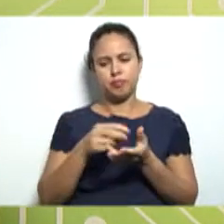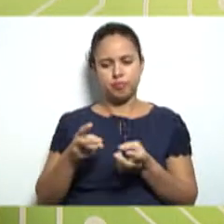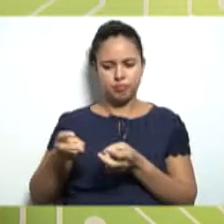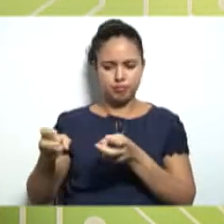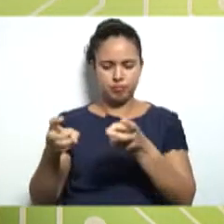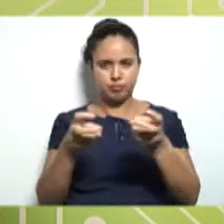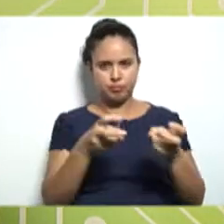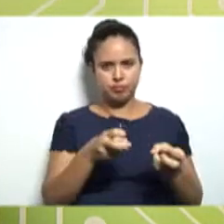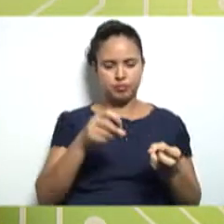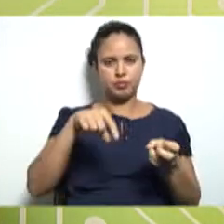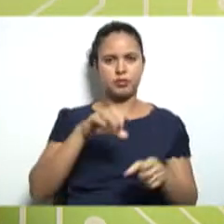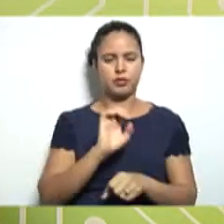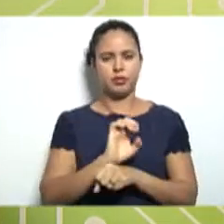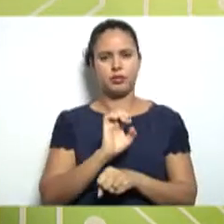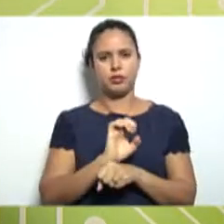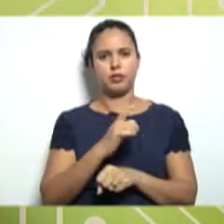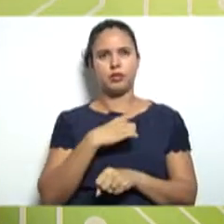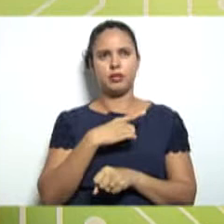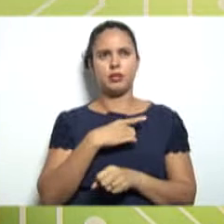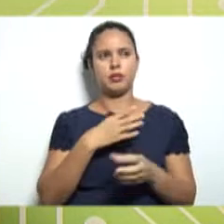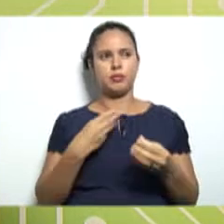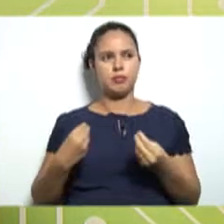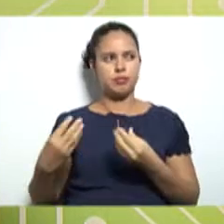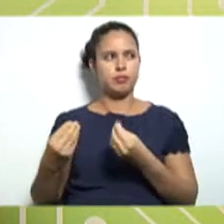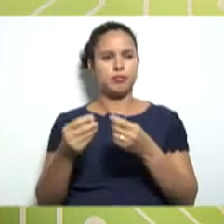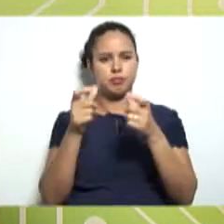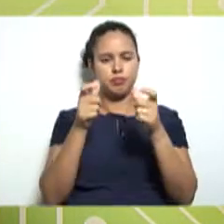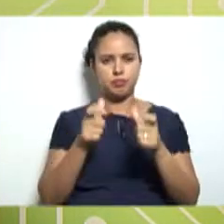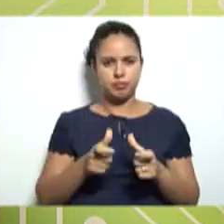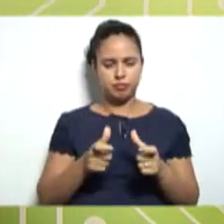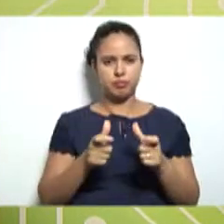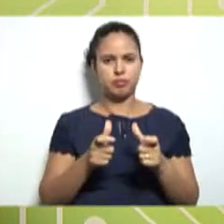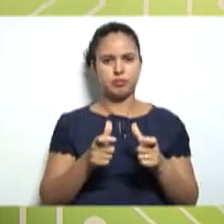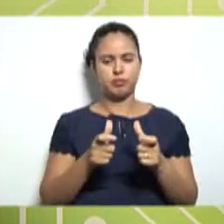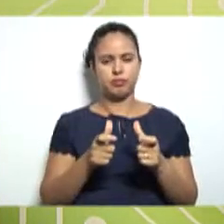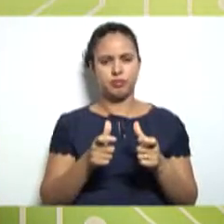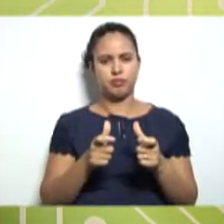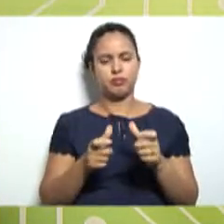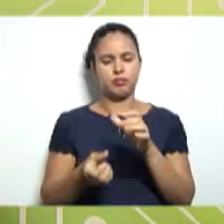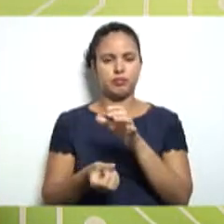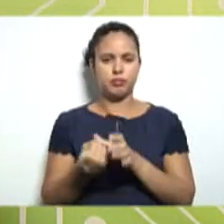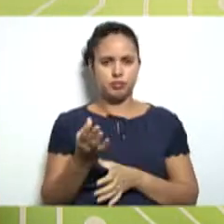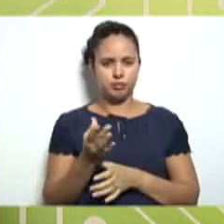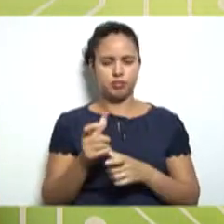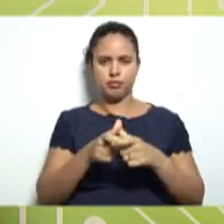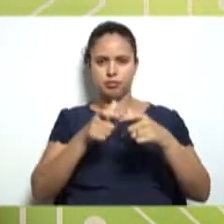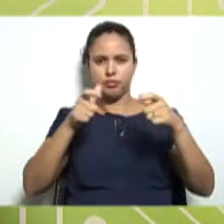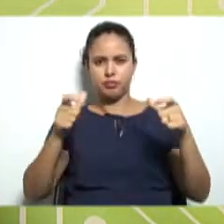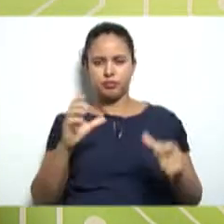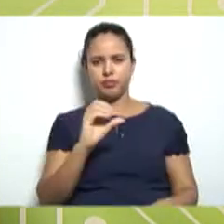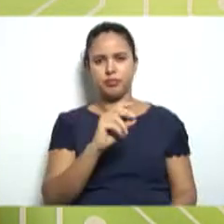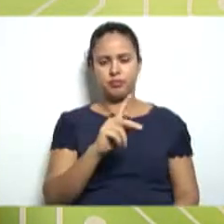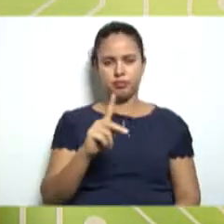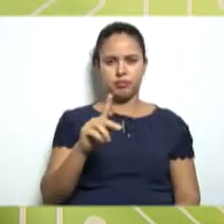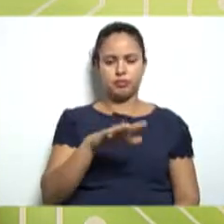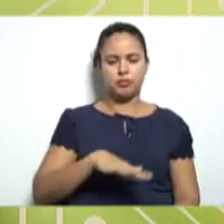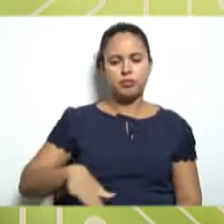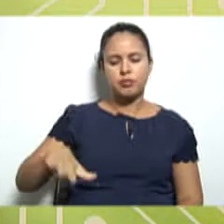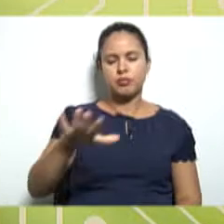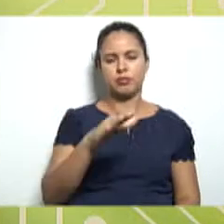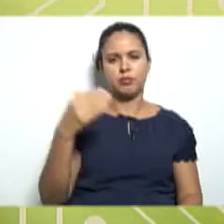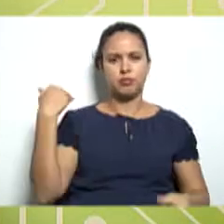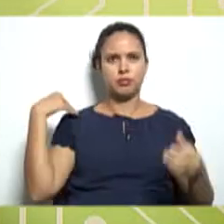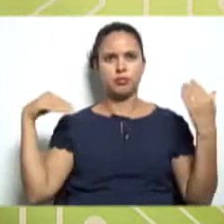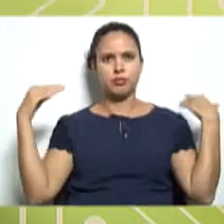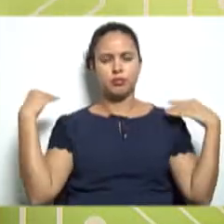nosso estado existe muito espaço e muito potencial para o surgimento e crescimento de cooperativas do ramo de turismo